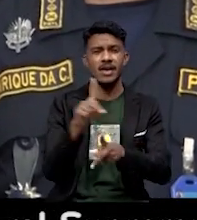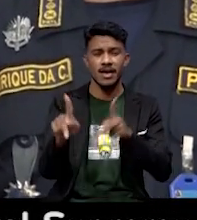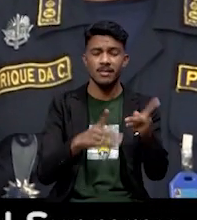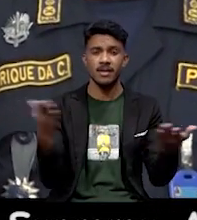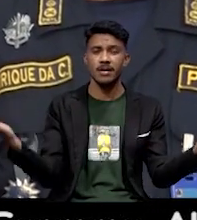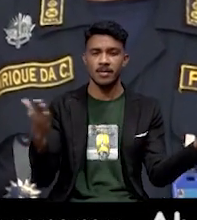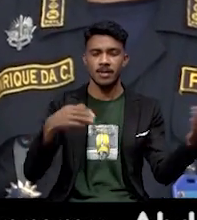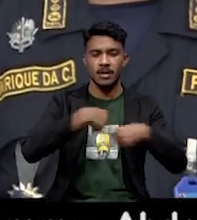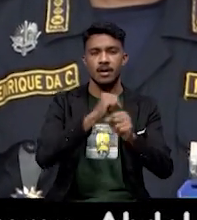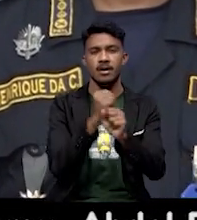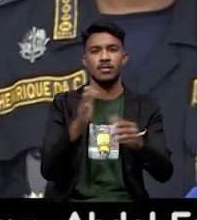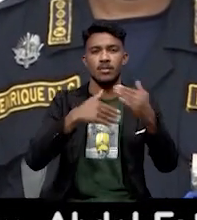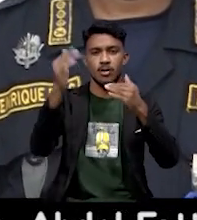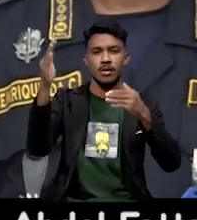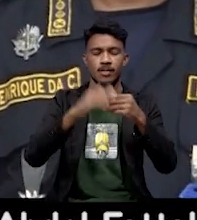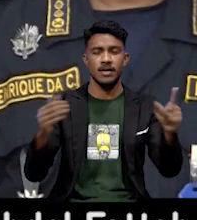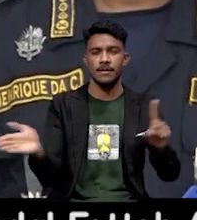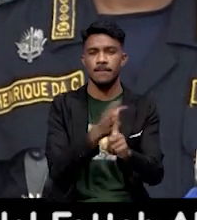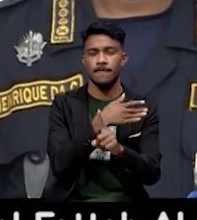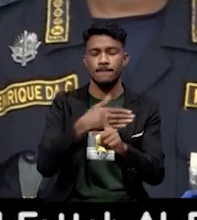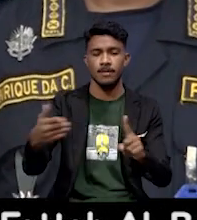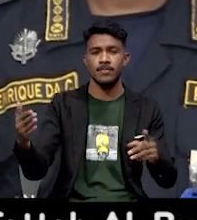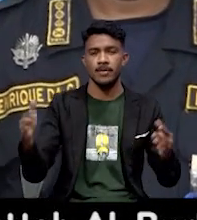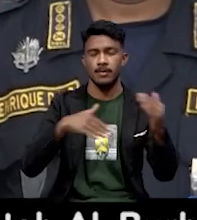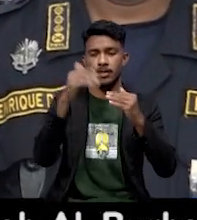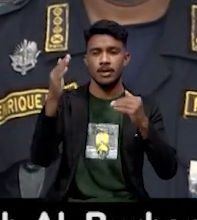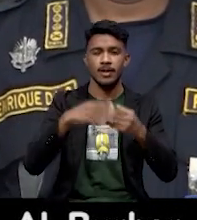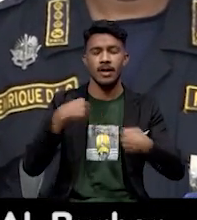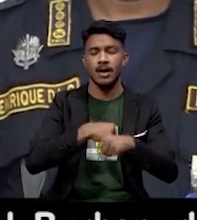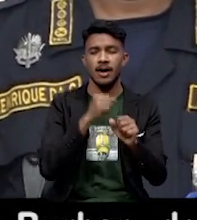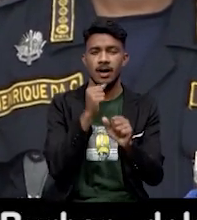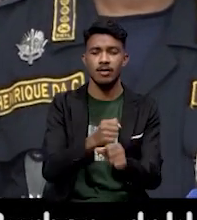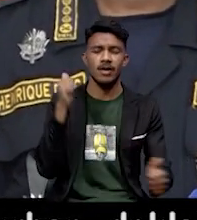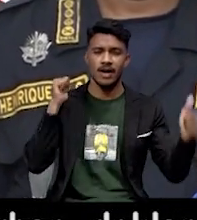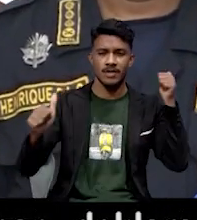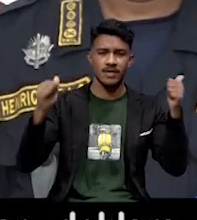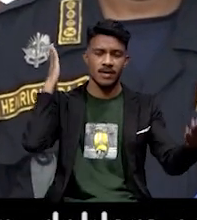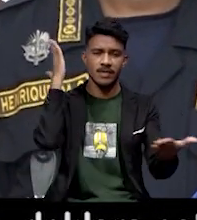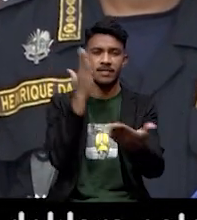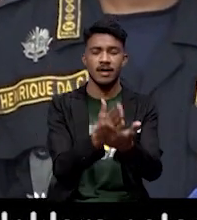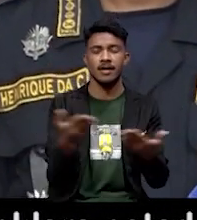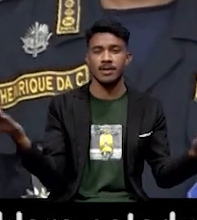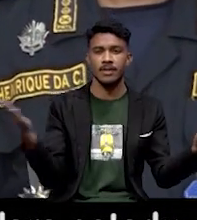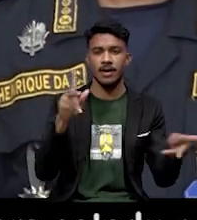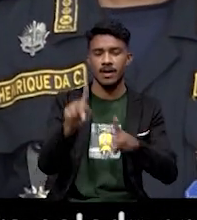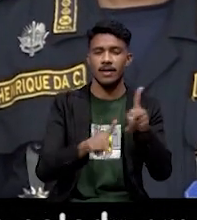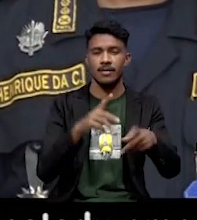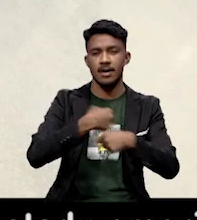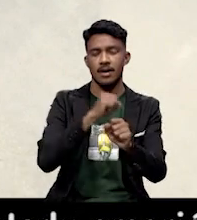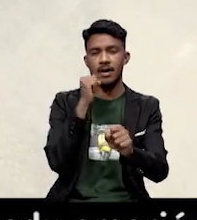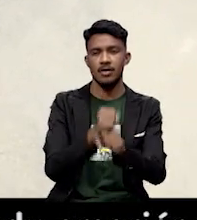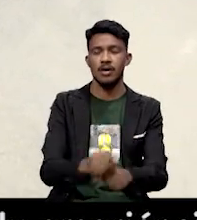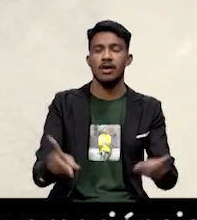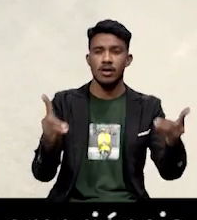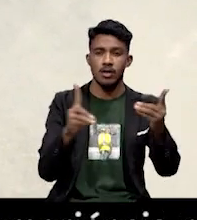criminoso, qualquer crime nebe maka udi impede aktividade nebe maka komunidade se halau ya lorong